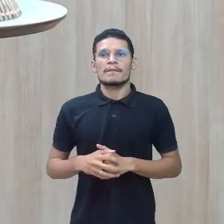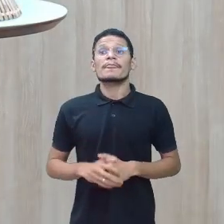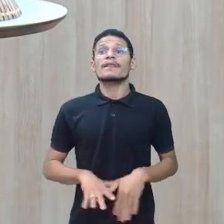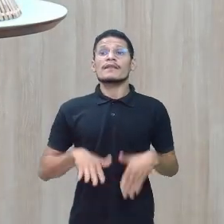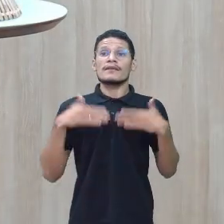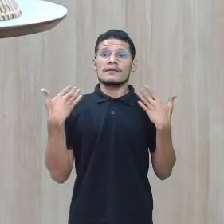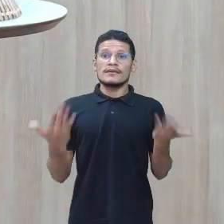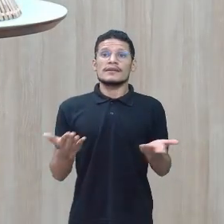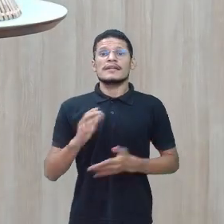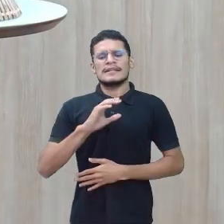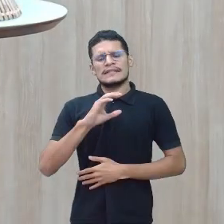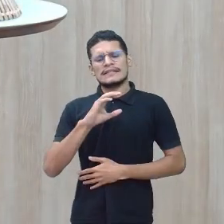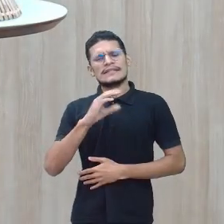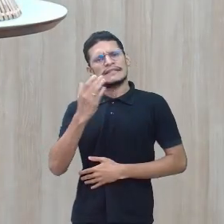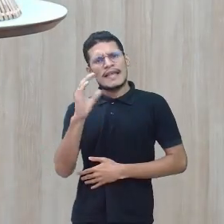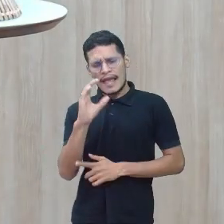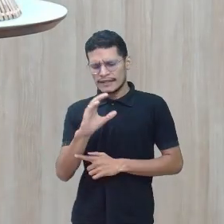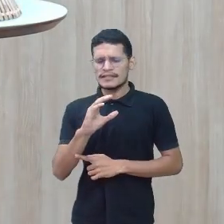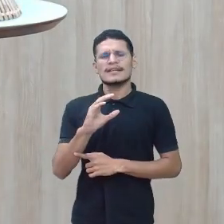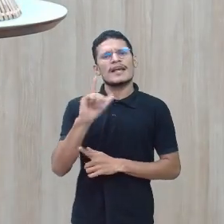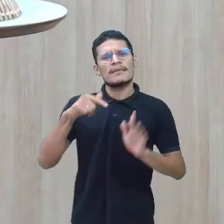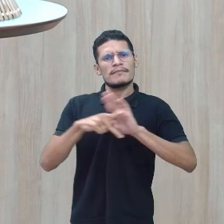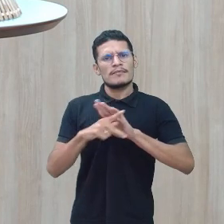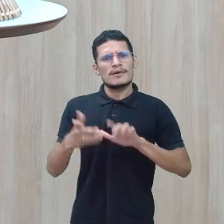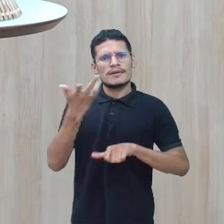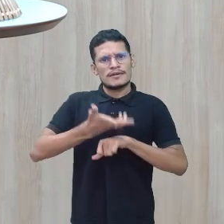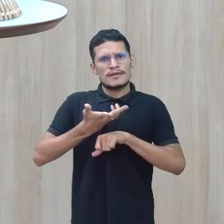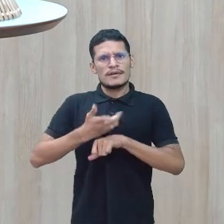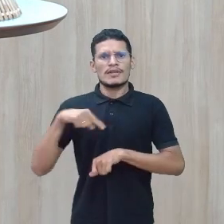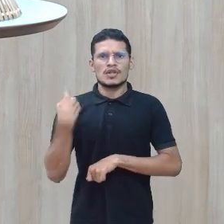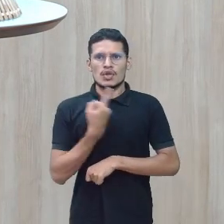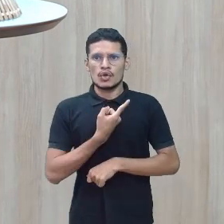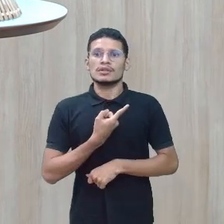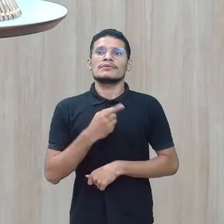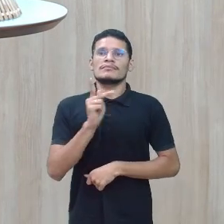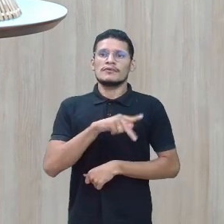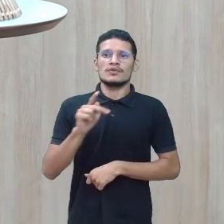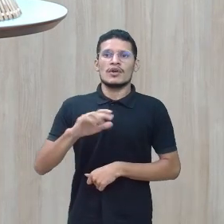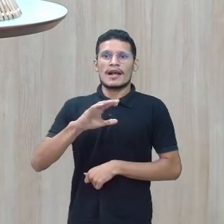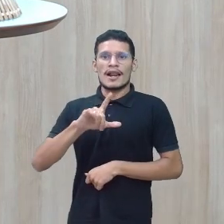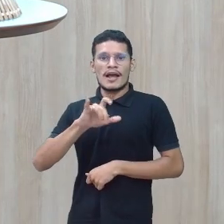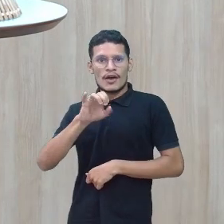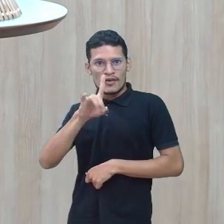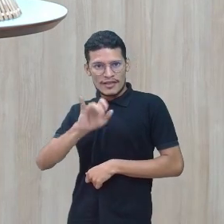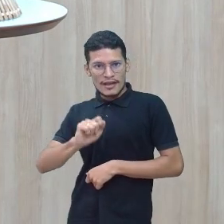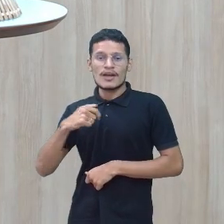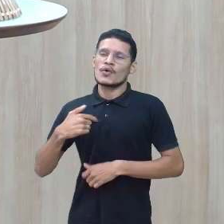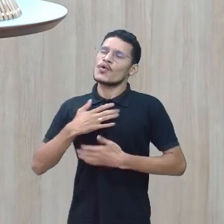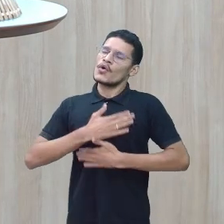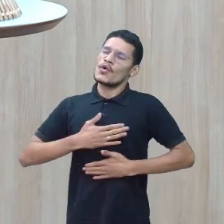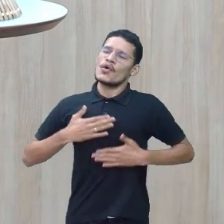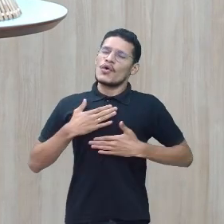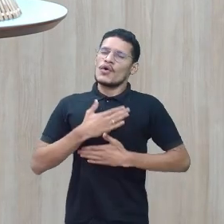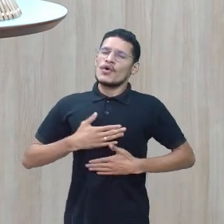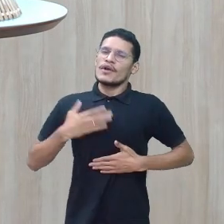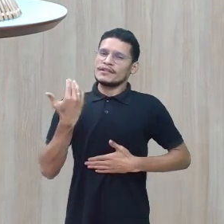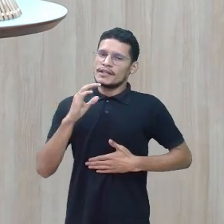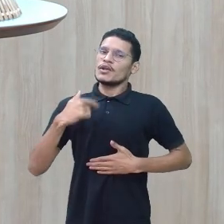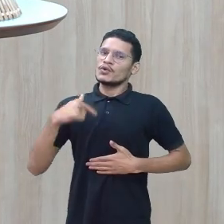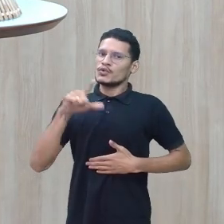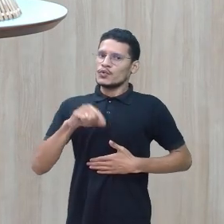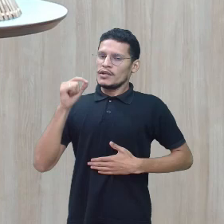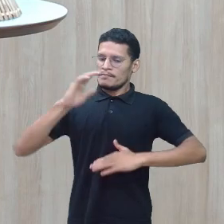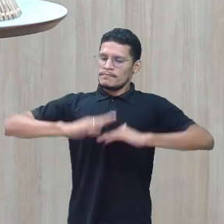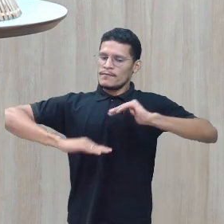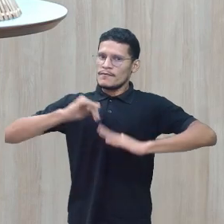Então, aqui, ciências, né? É a nossa disciplina. A professora Cláudia gosta muito de ciências, escolheu essa profissão